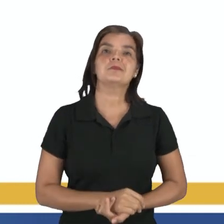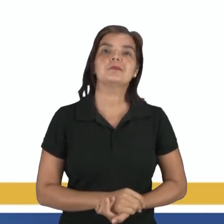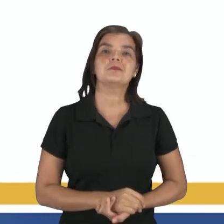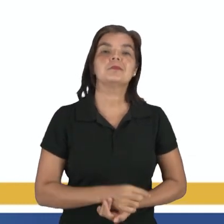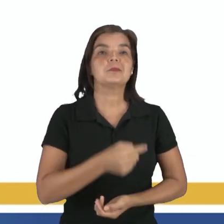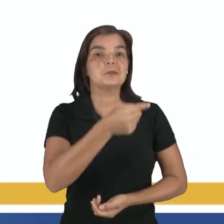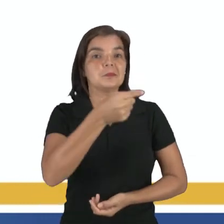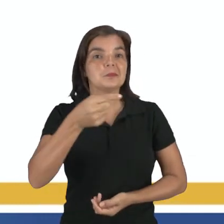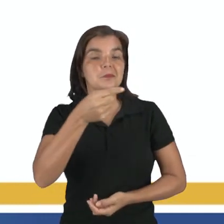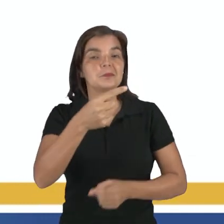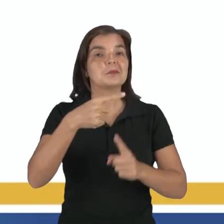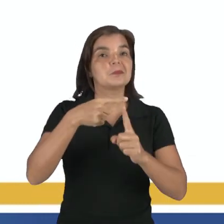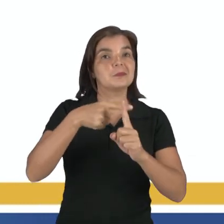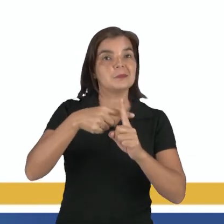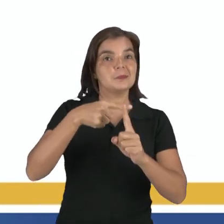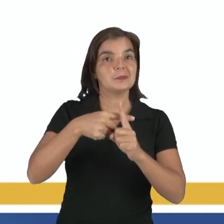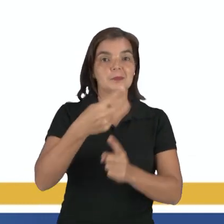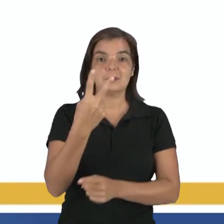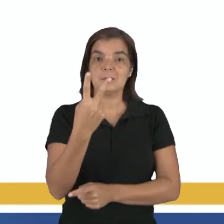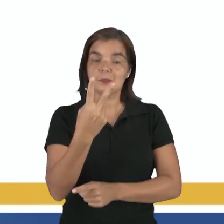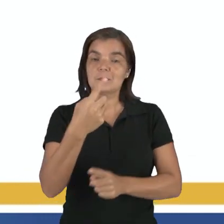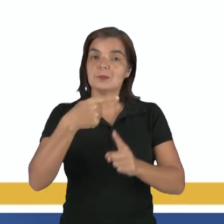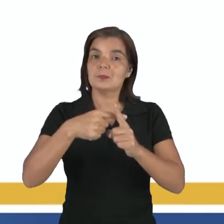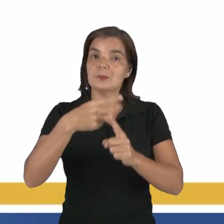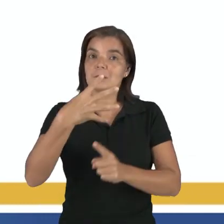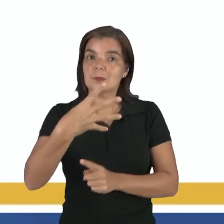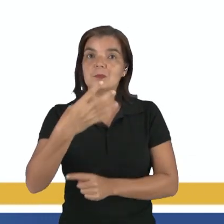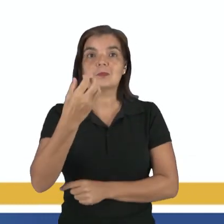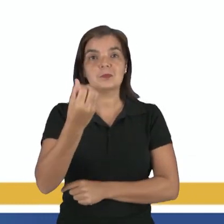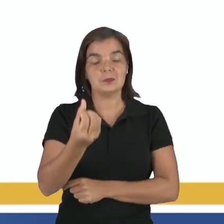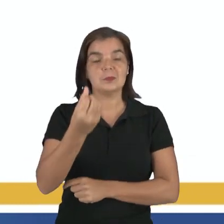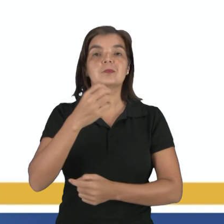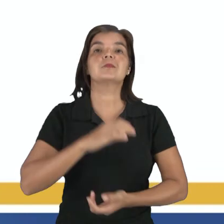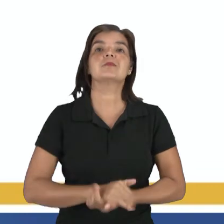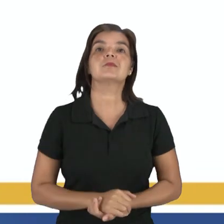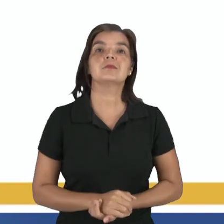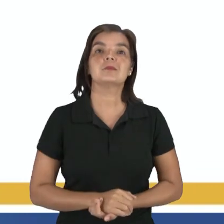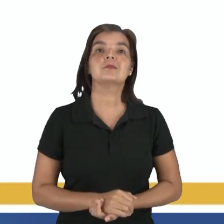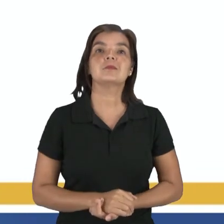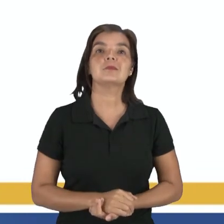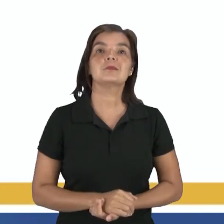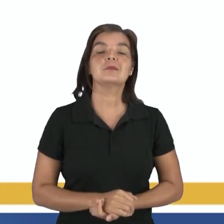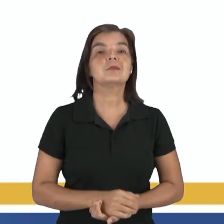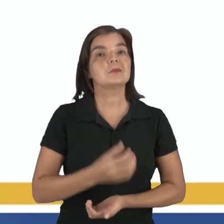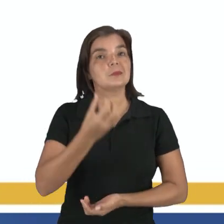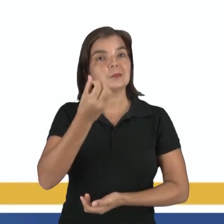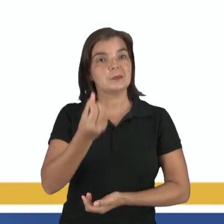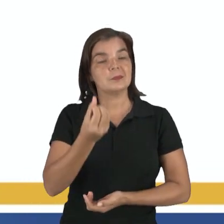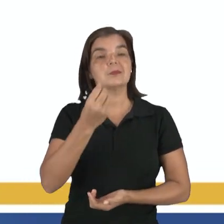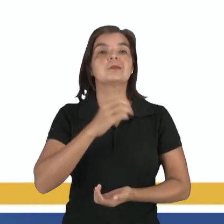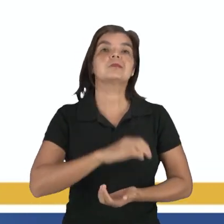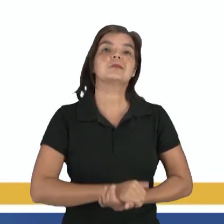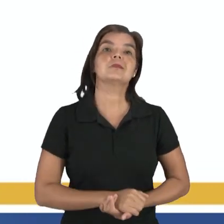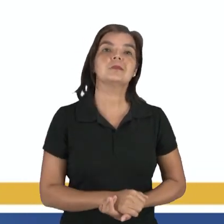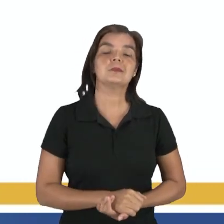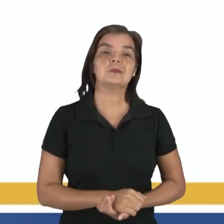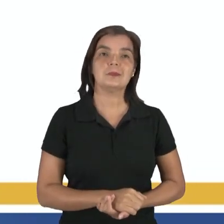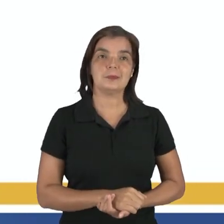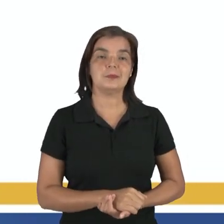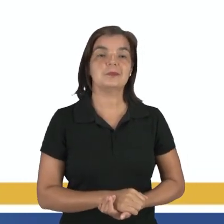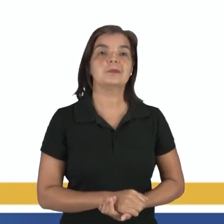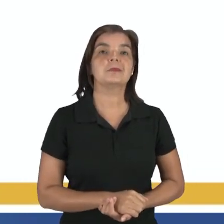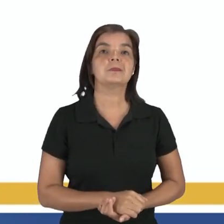Menos com menos é mais. Então, 2 mais 4, 6. Então, o meu valor de par ordenado é menos 2